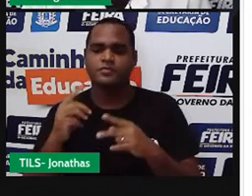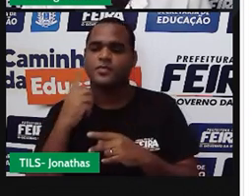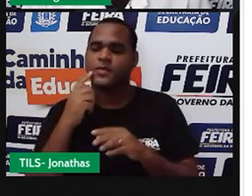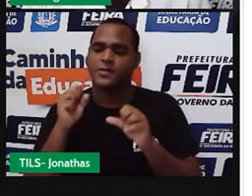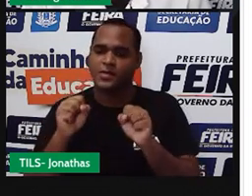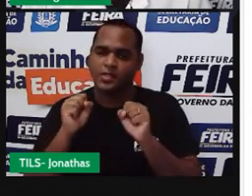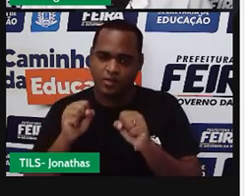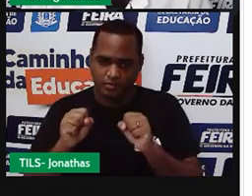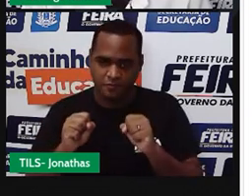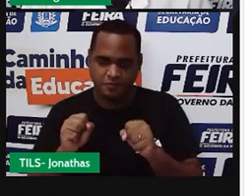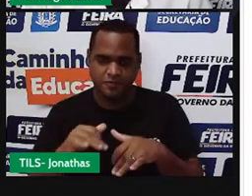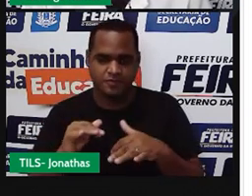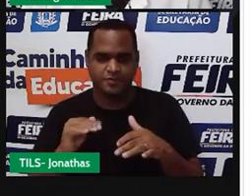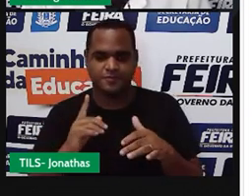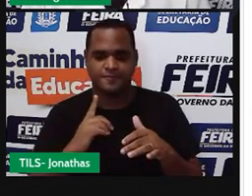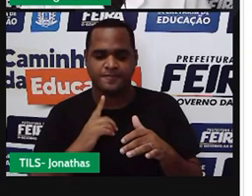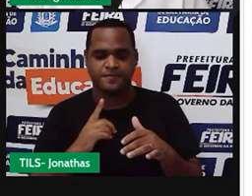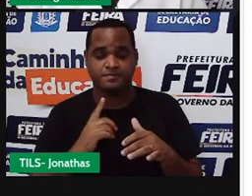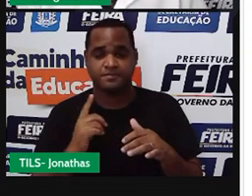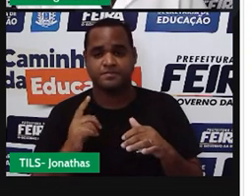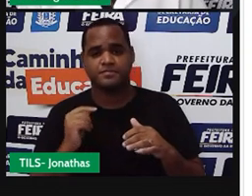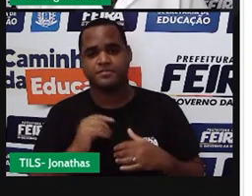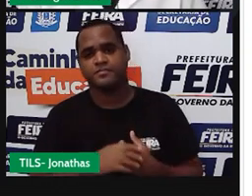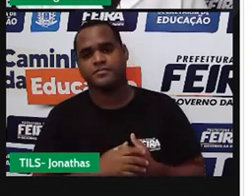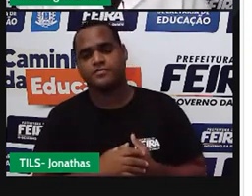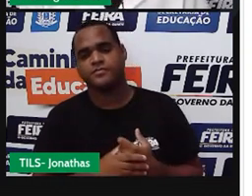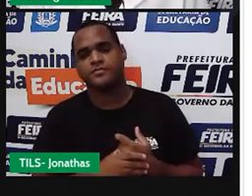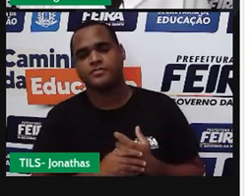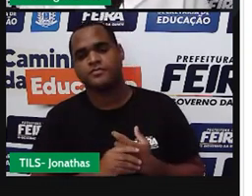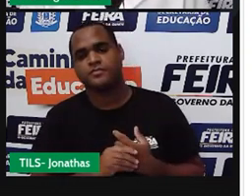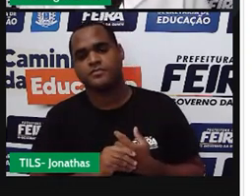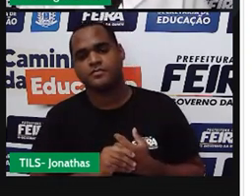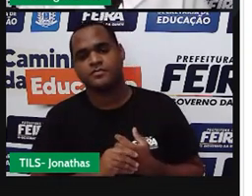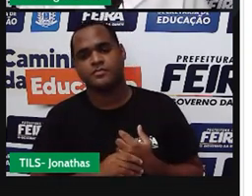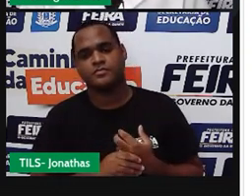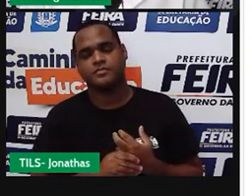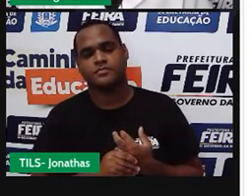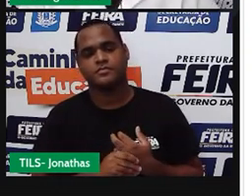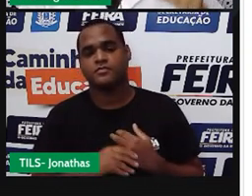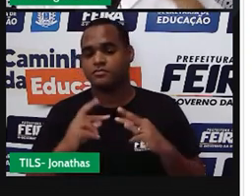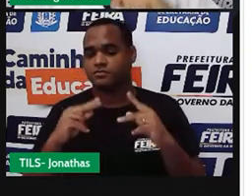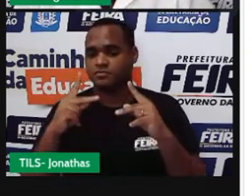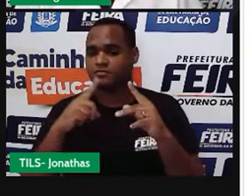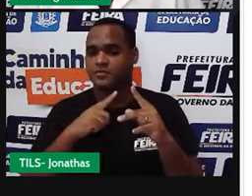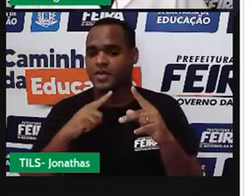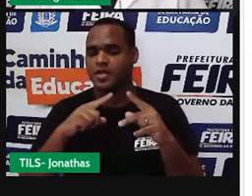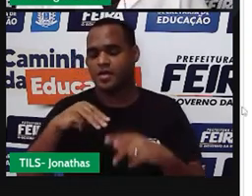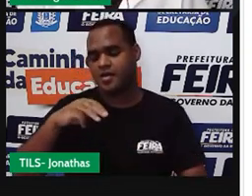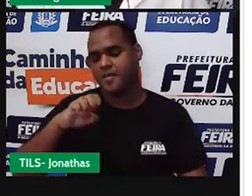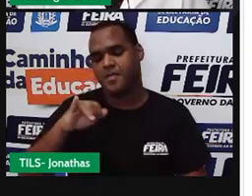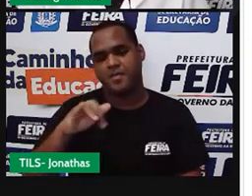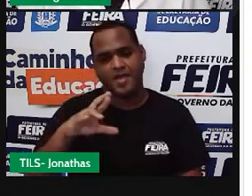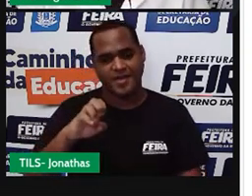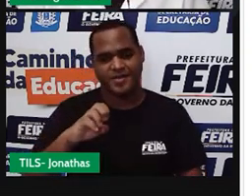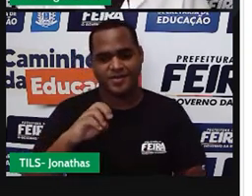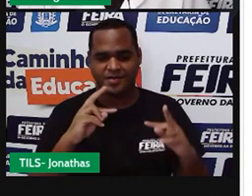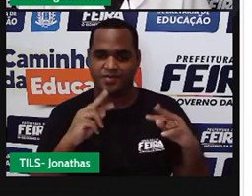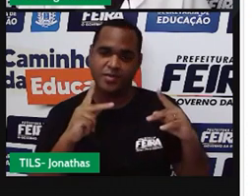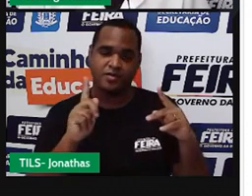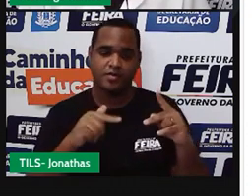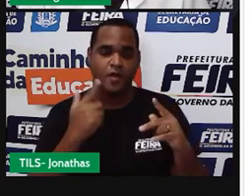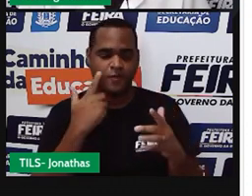ter o dobro da altura do quadrado de Meire o e lá embaixo tem o seguinte